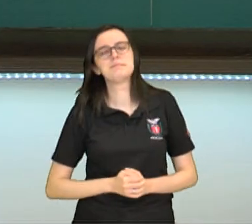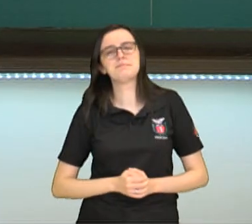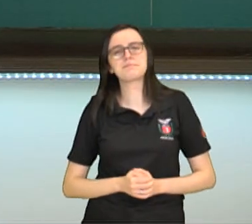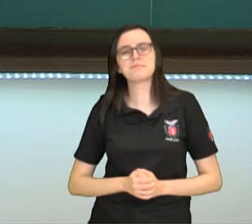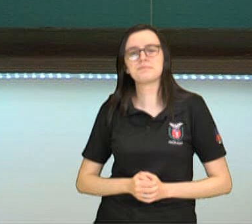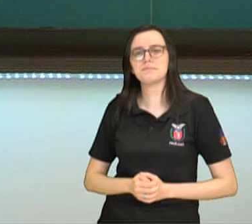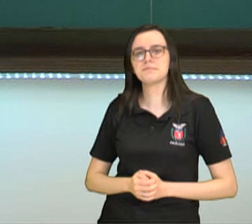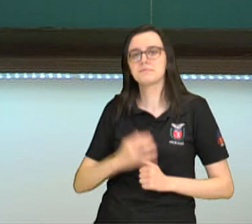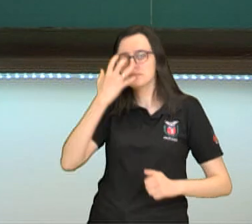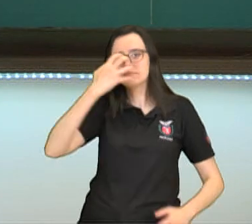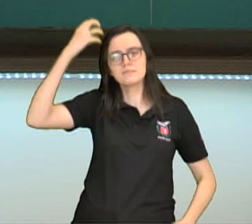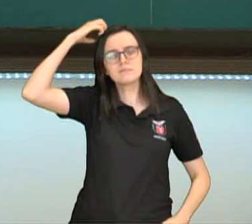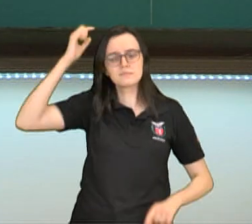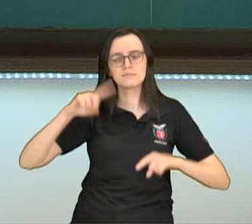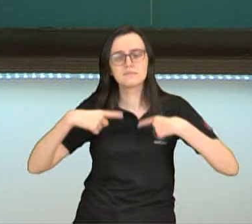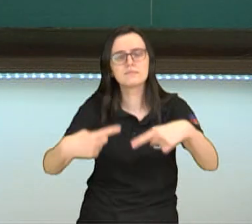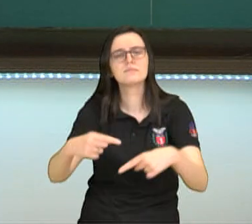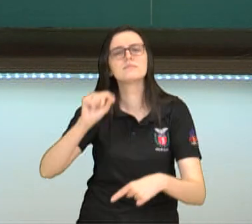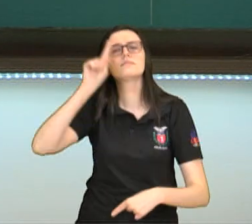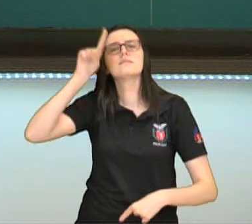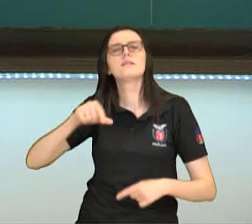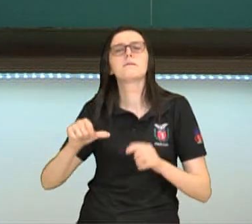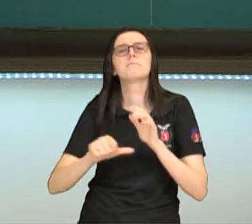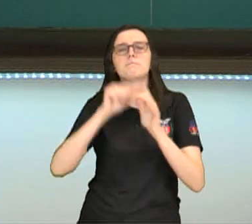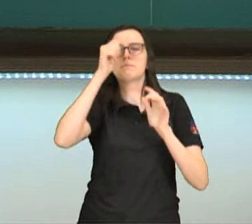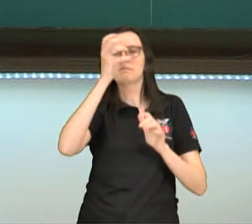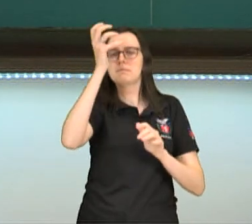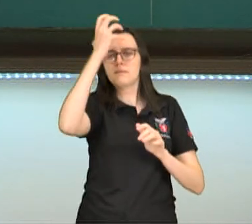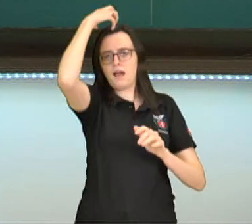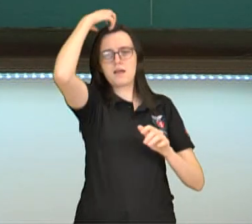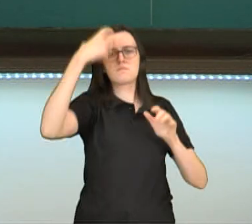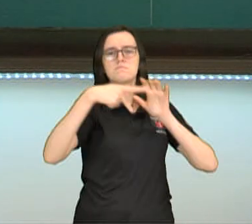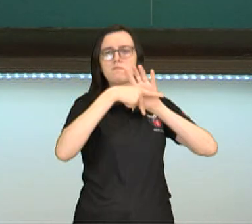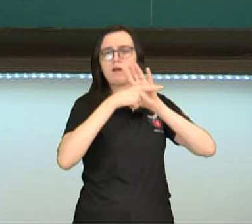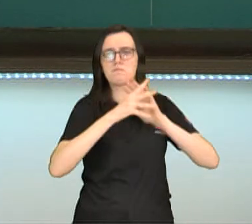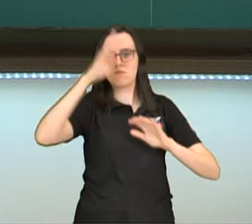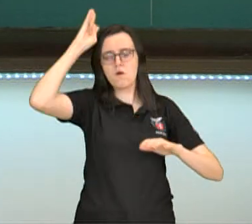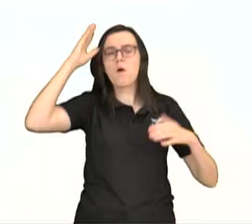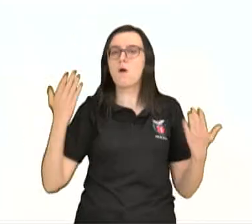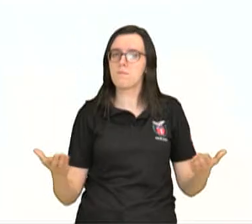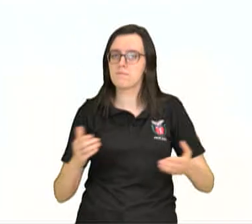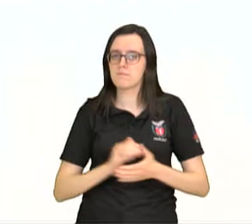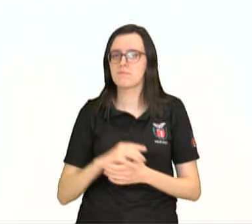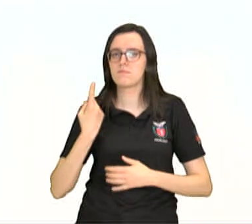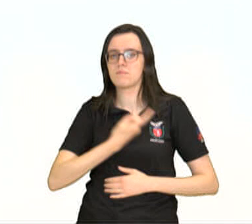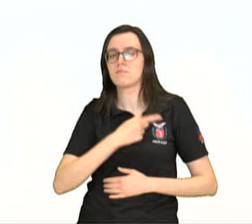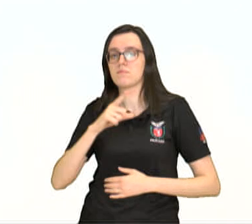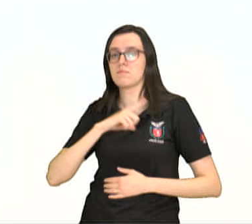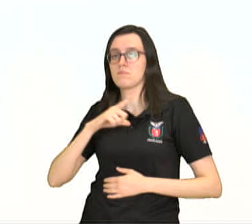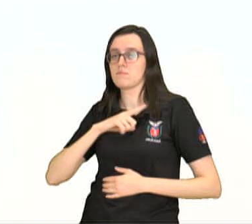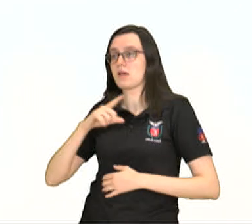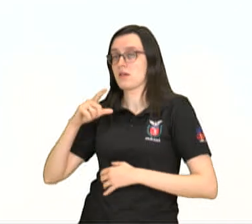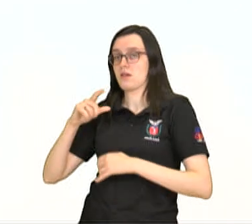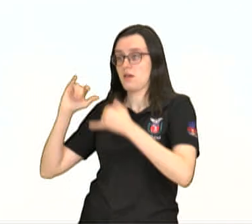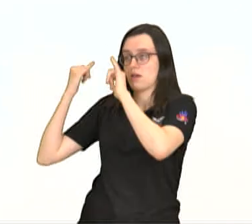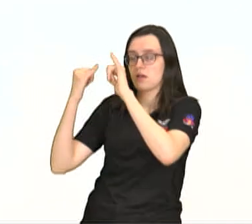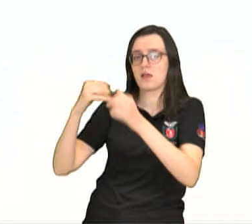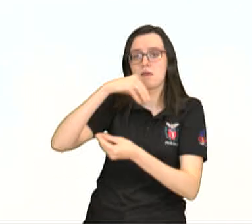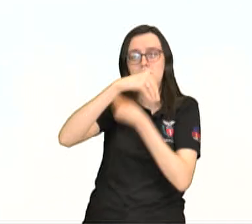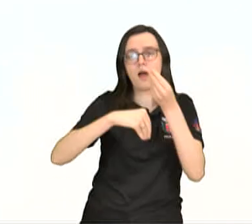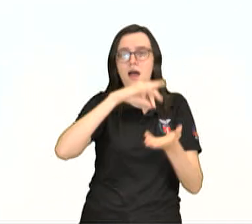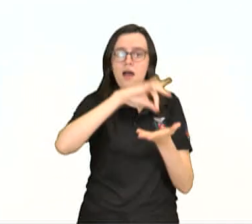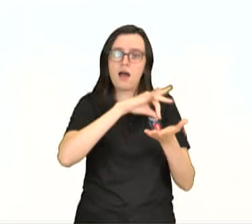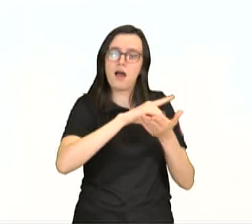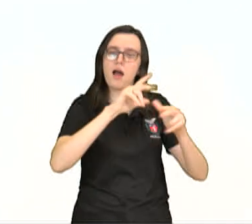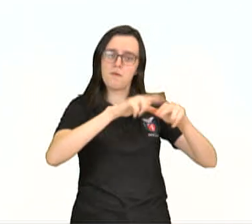E a monarquia? Quem eram os primeiros reis de Roma? A gente vai ter a lenda e a realidade que se mistura muito por